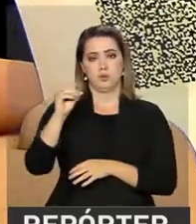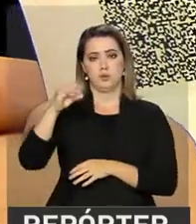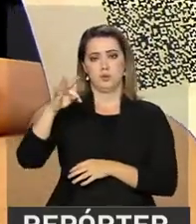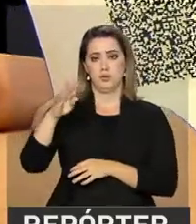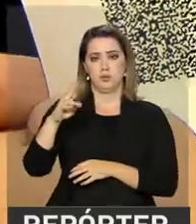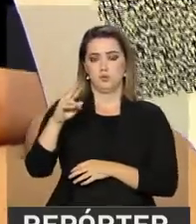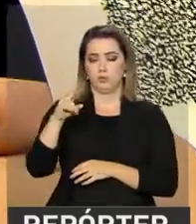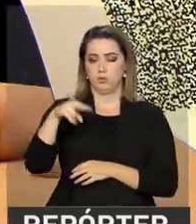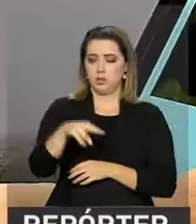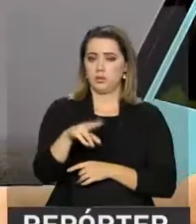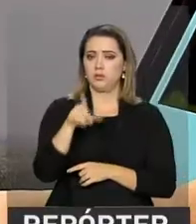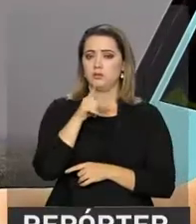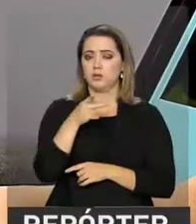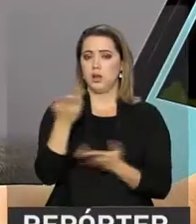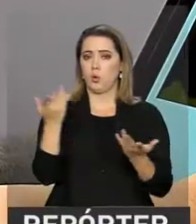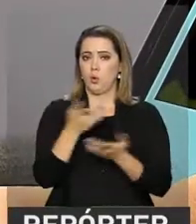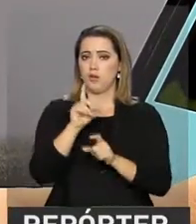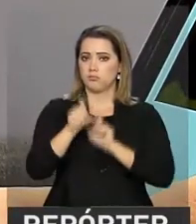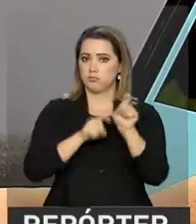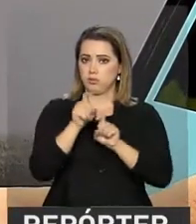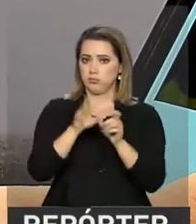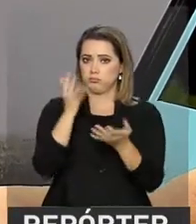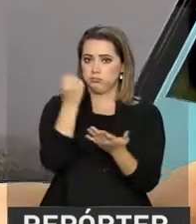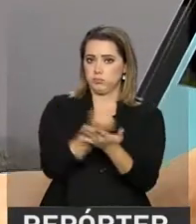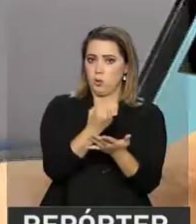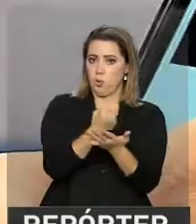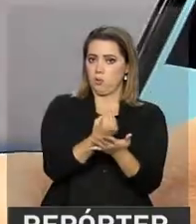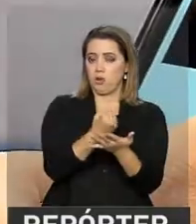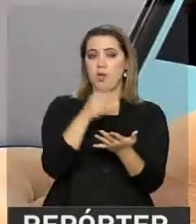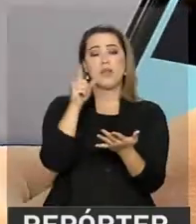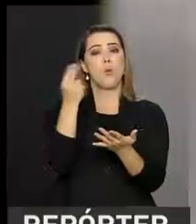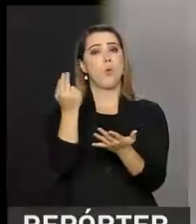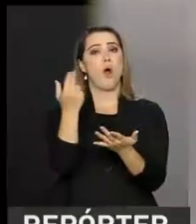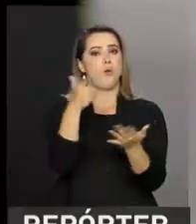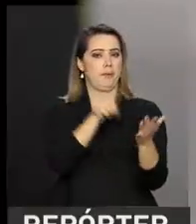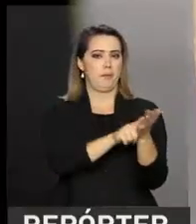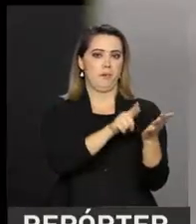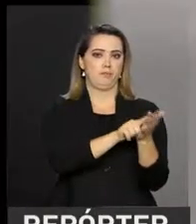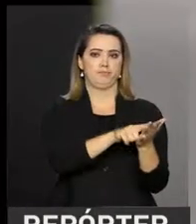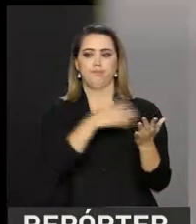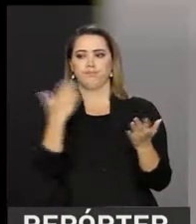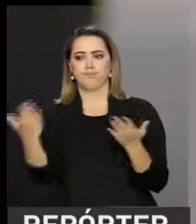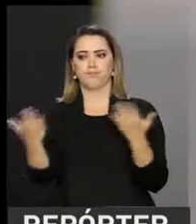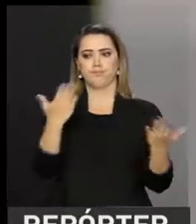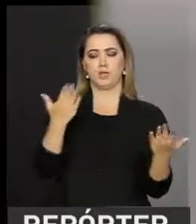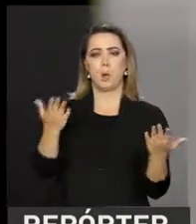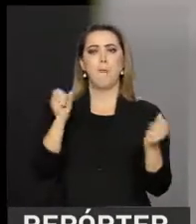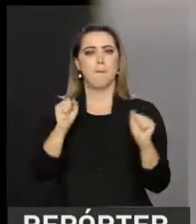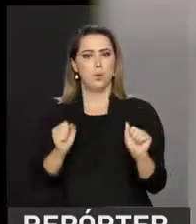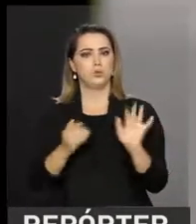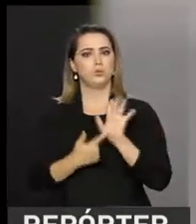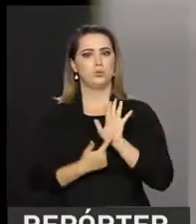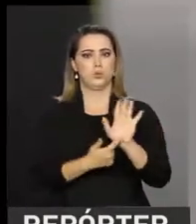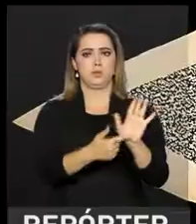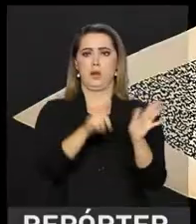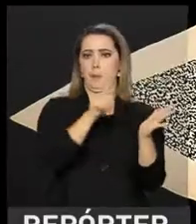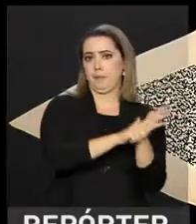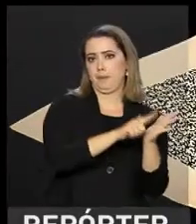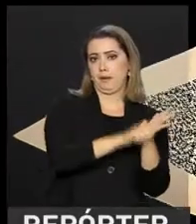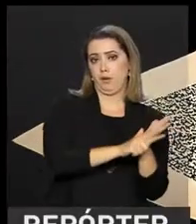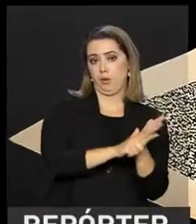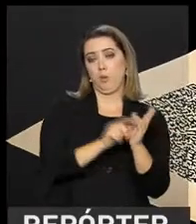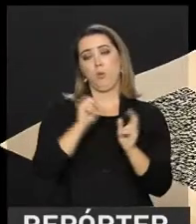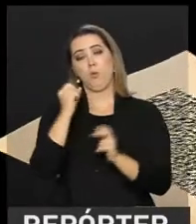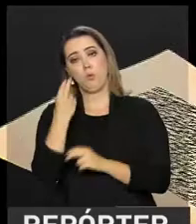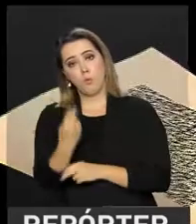a versão digital terá o mesmo valor jurídico da impressa os motoristas poderão apresentar o documento de porte obrigatório